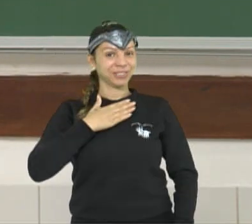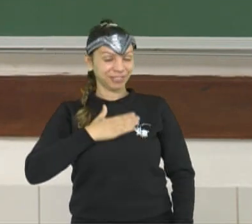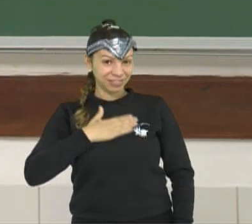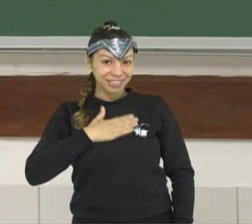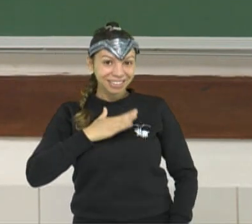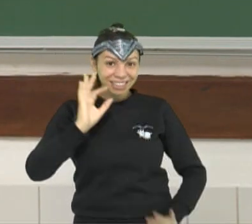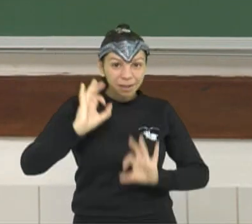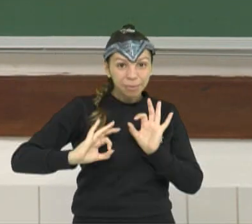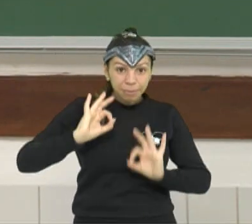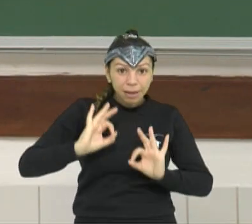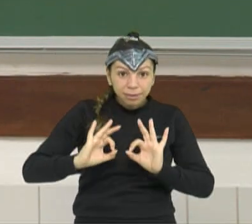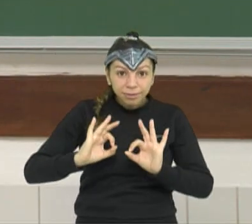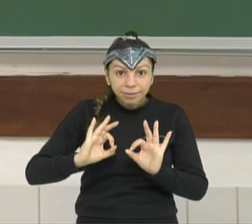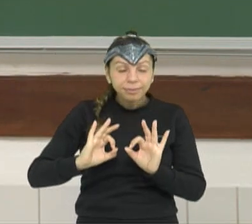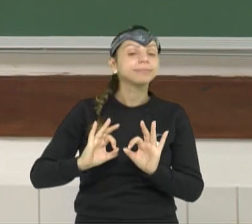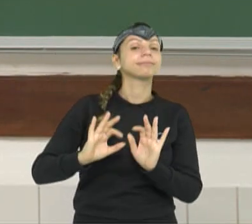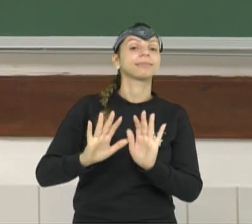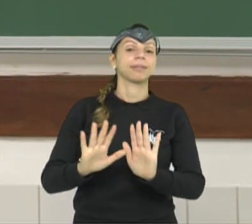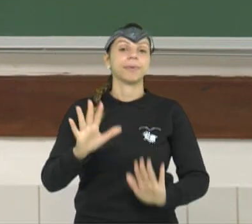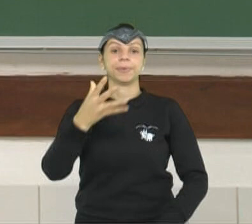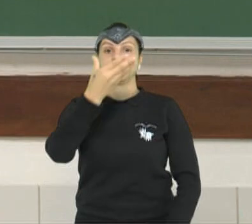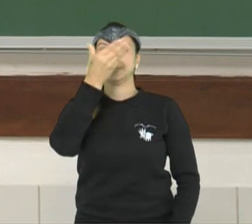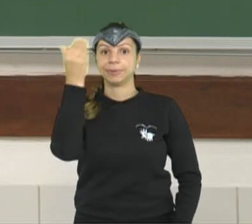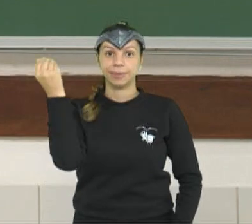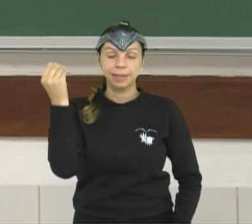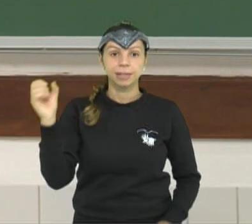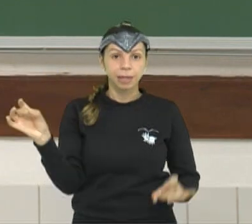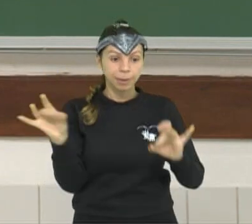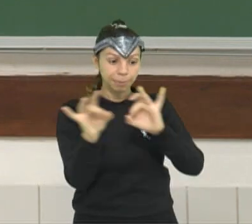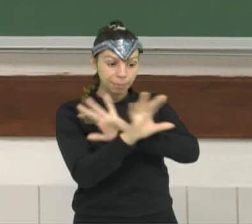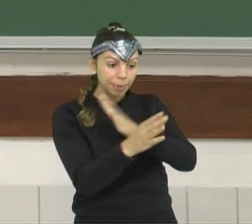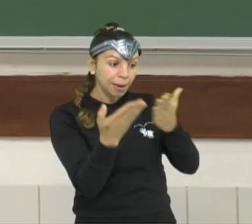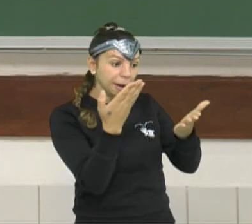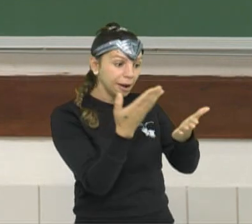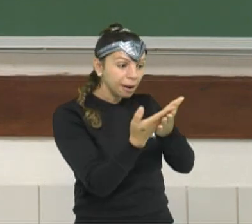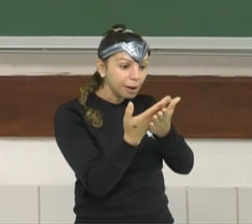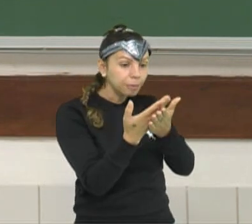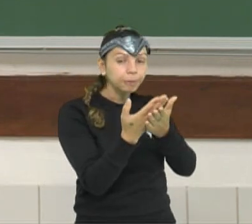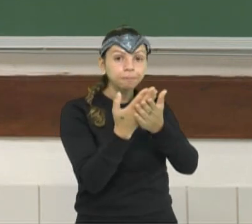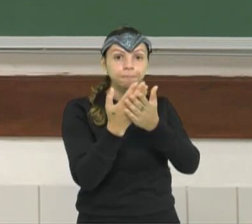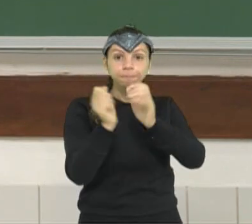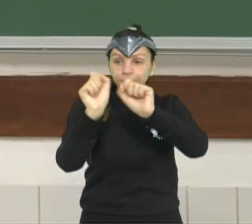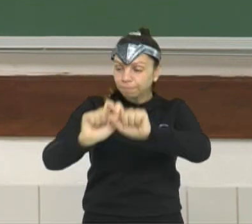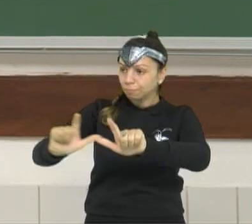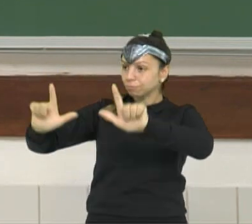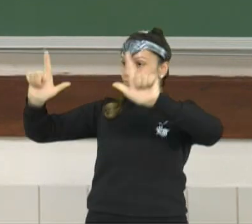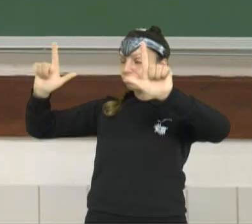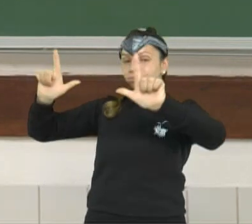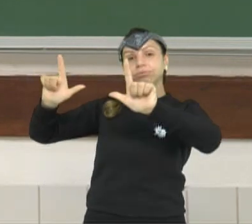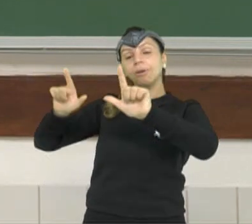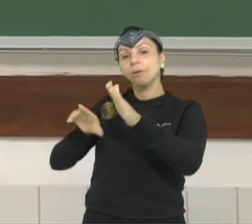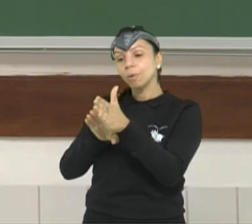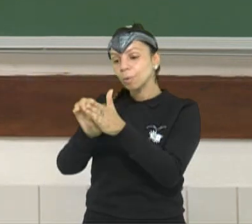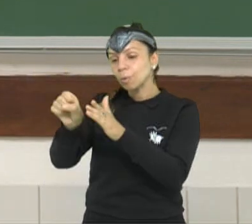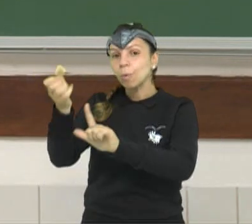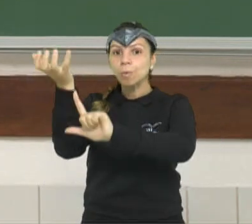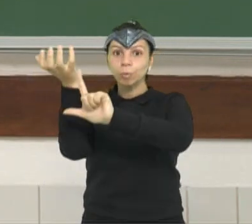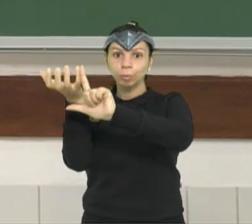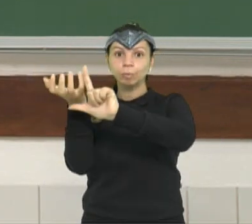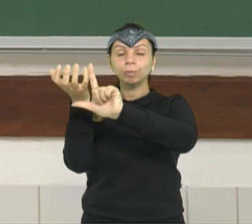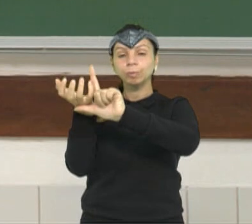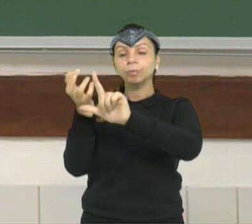preparado? Mas não esqueça, terminando a aula, você deve correr lá no seu Google Classroom, fazer a